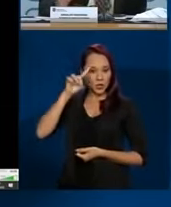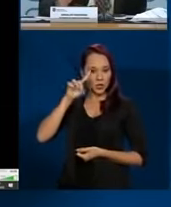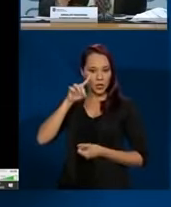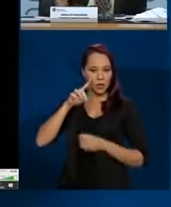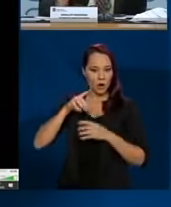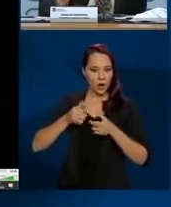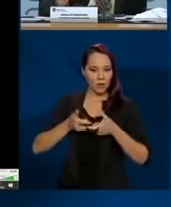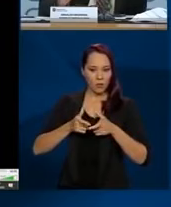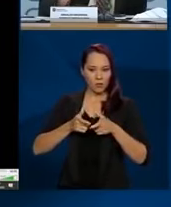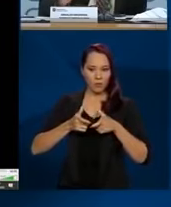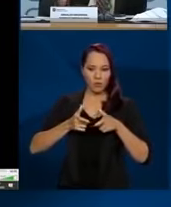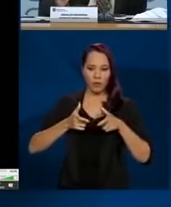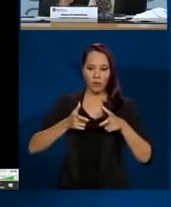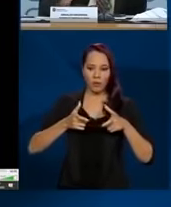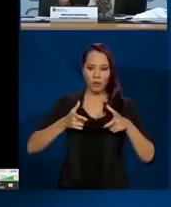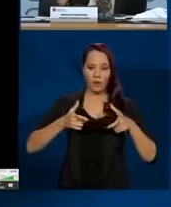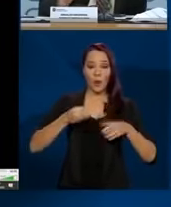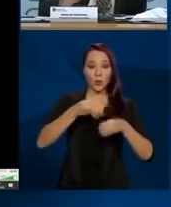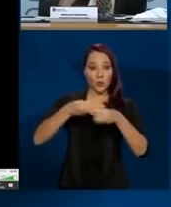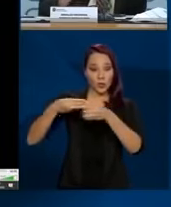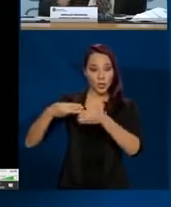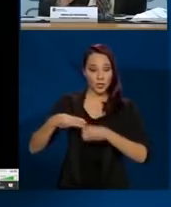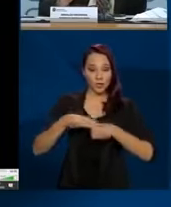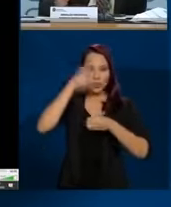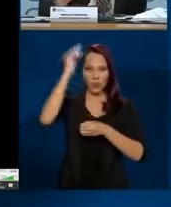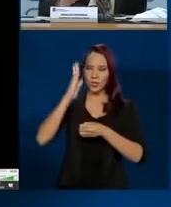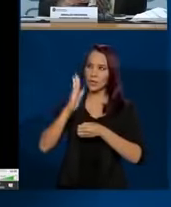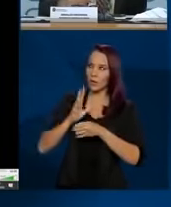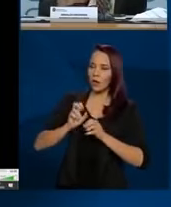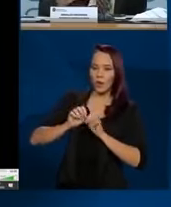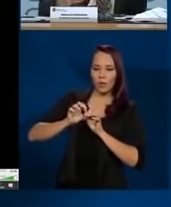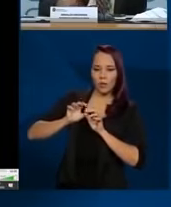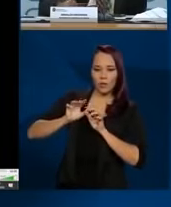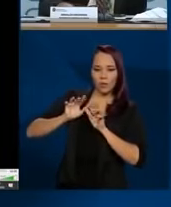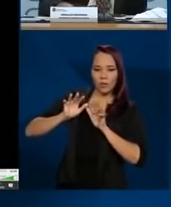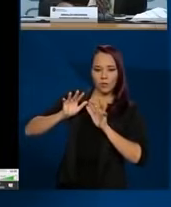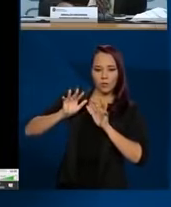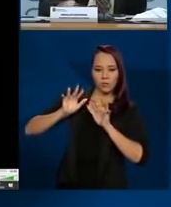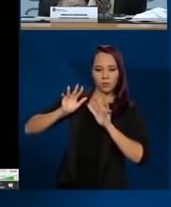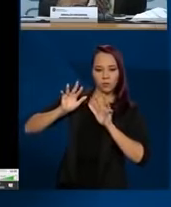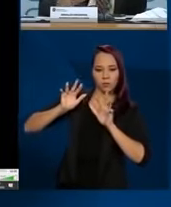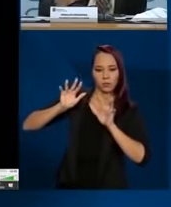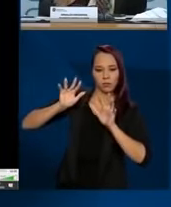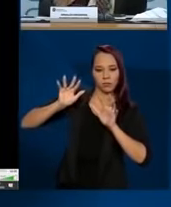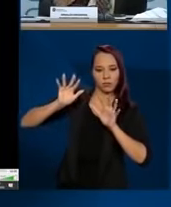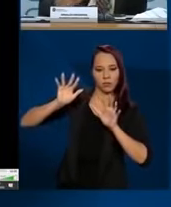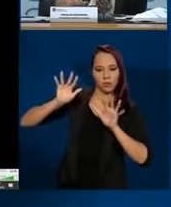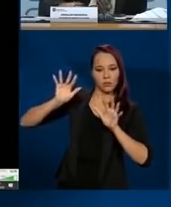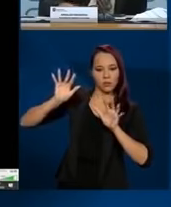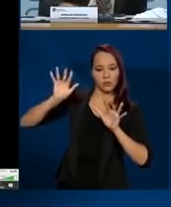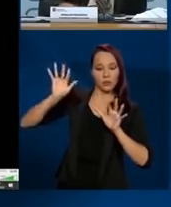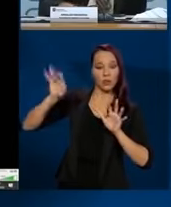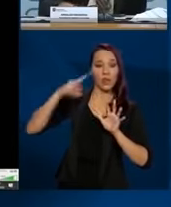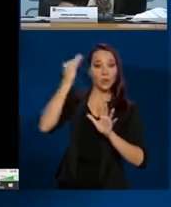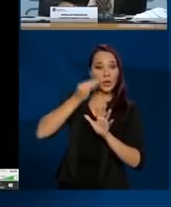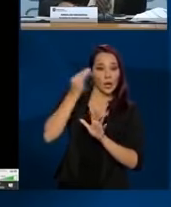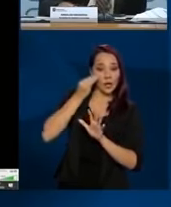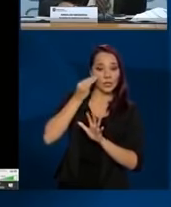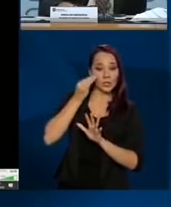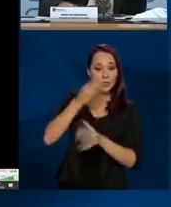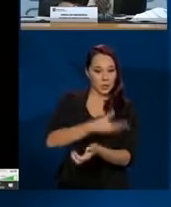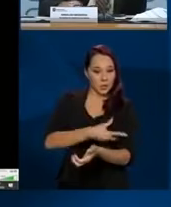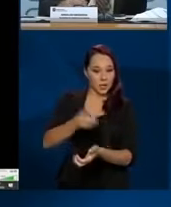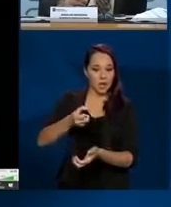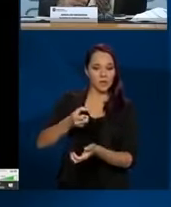você vai vendo os municípios do Brasil em que a gente vai testando, né? Isso é o esforço de